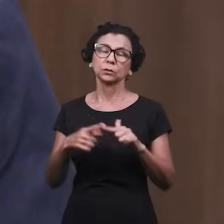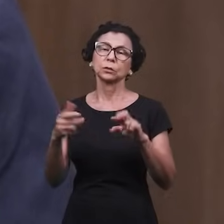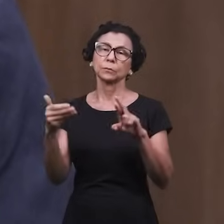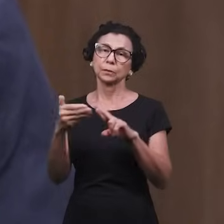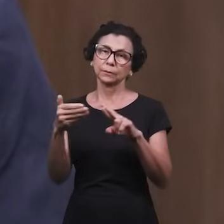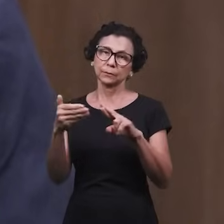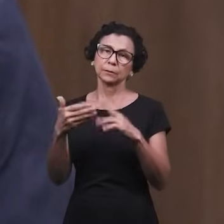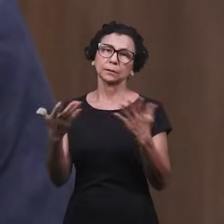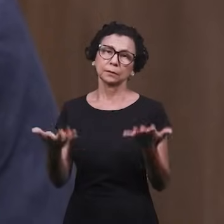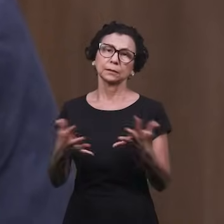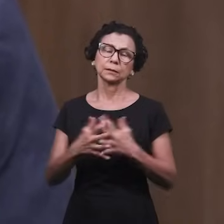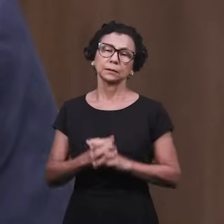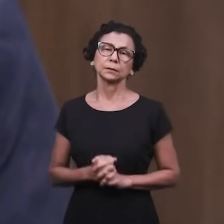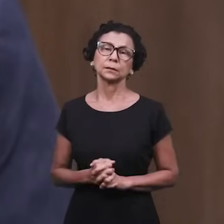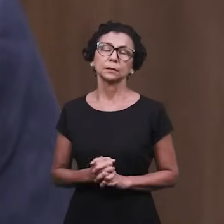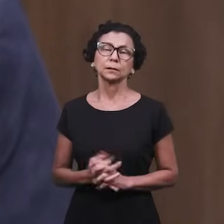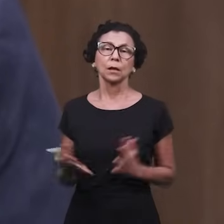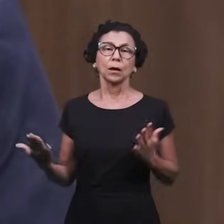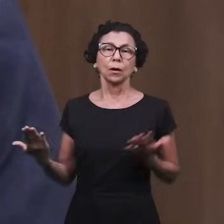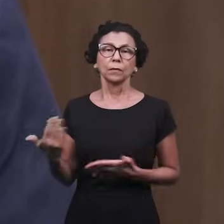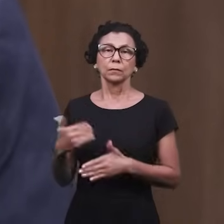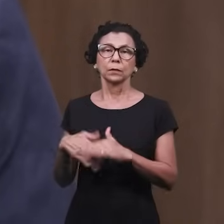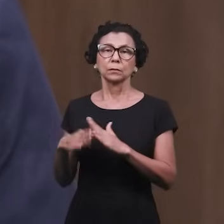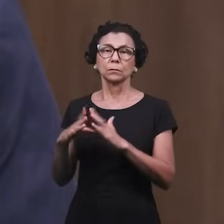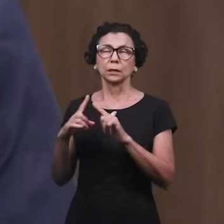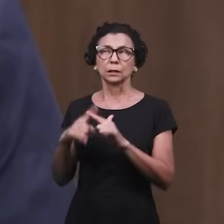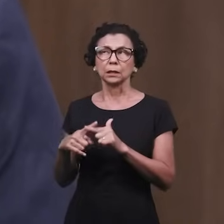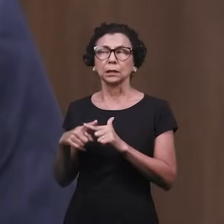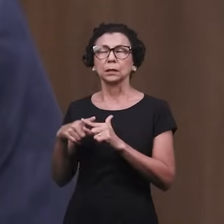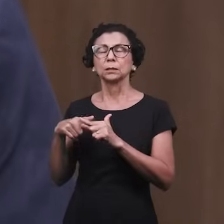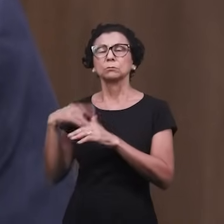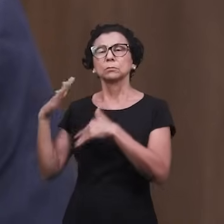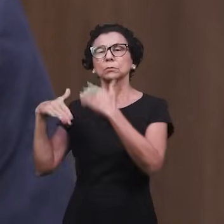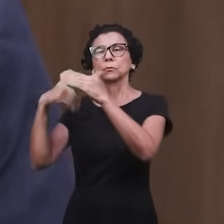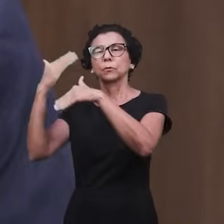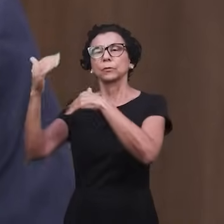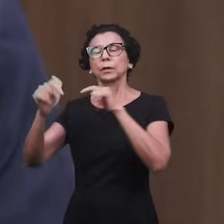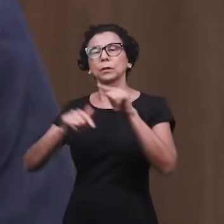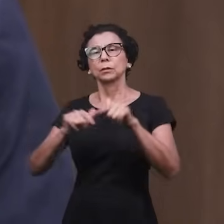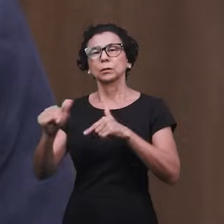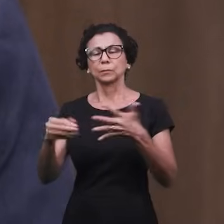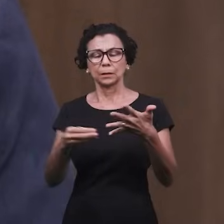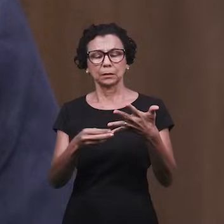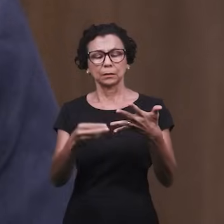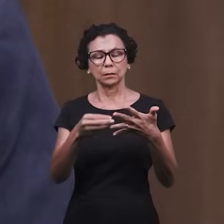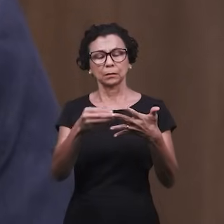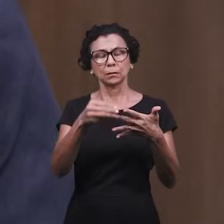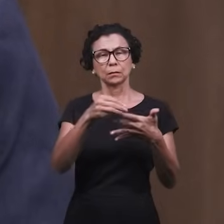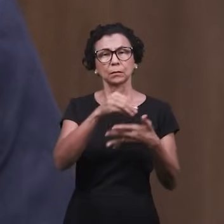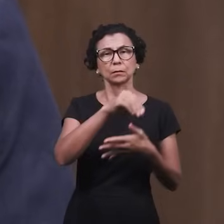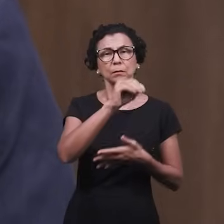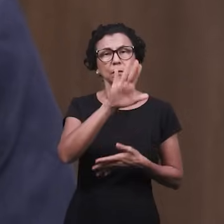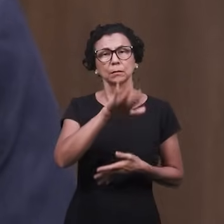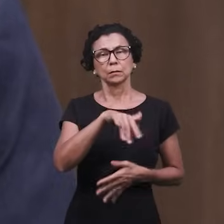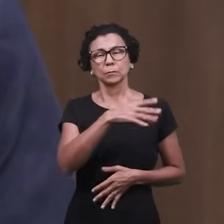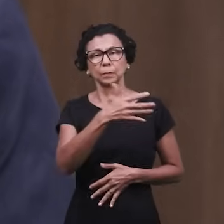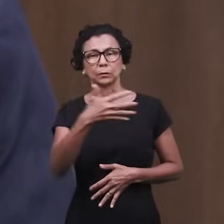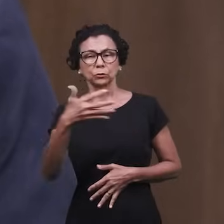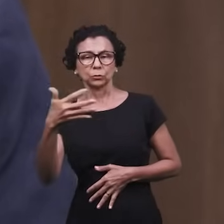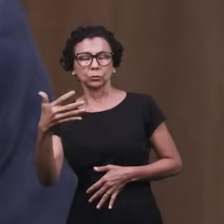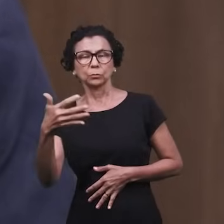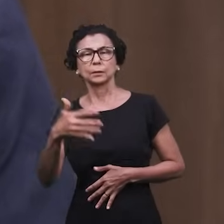até mais desenvolvido na igreja, de coletânea de partituras, de gravações, então tudo isso vai